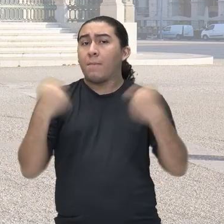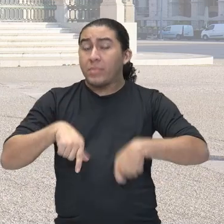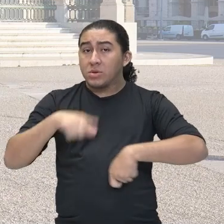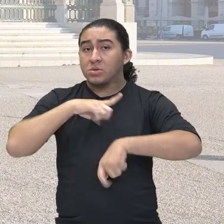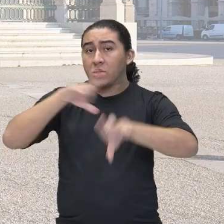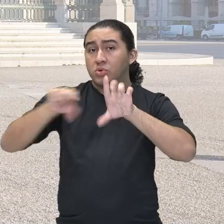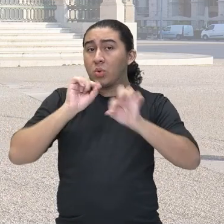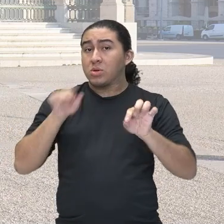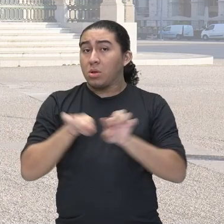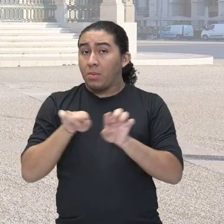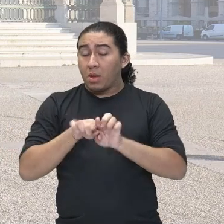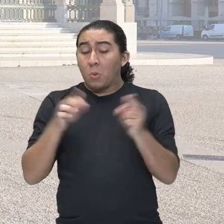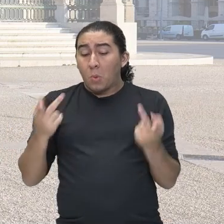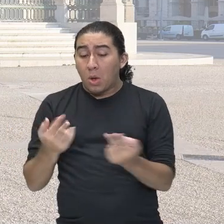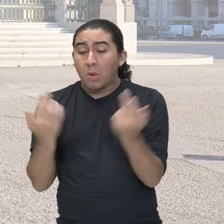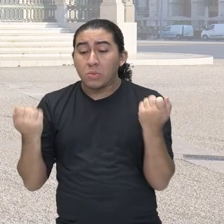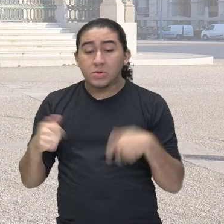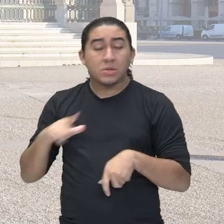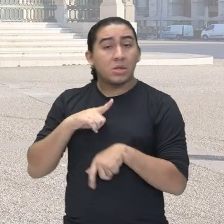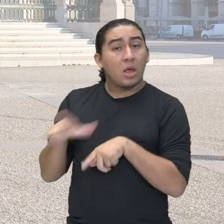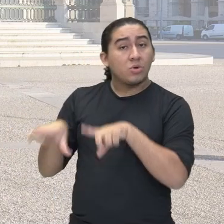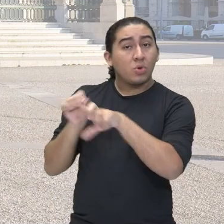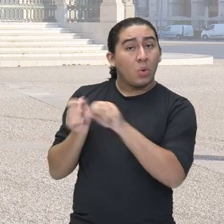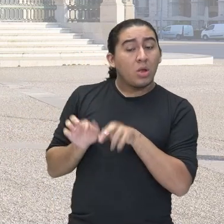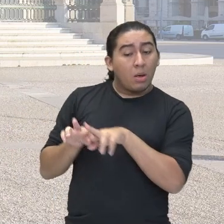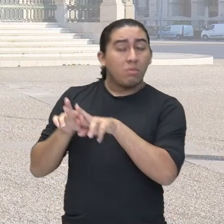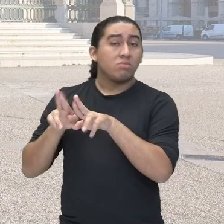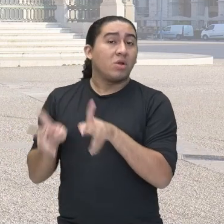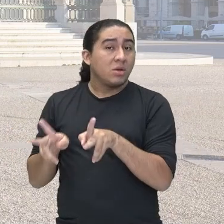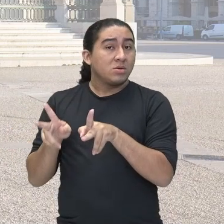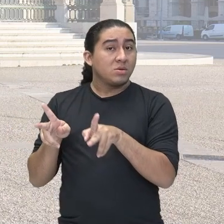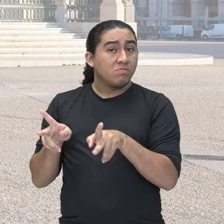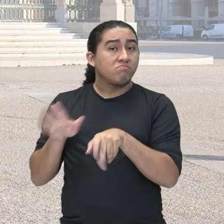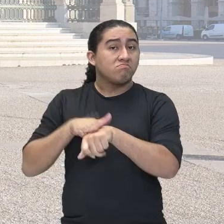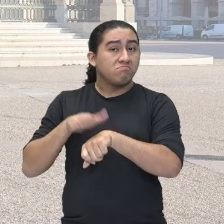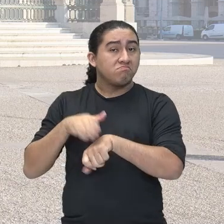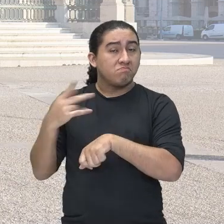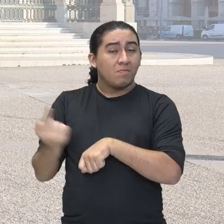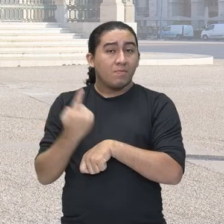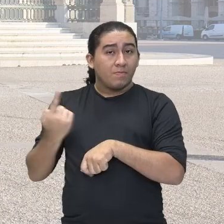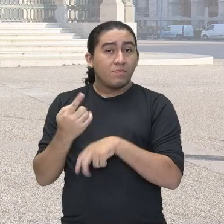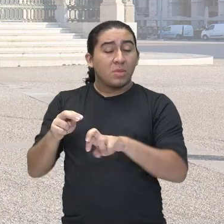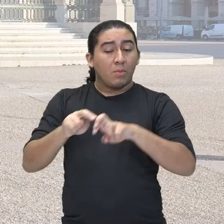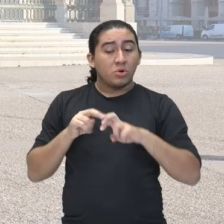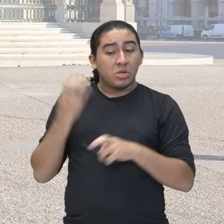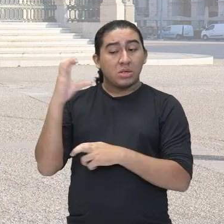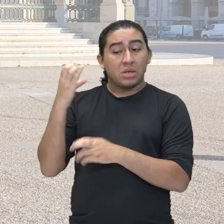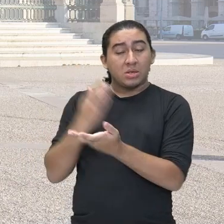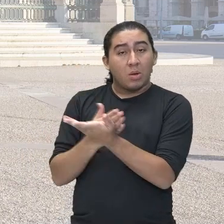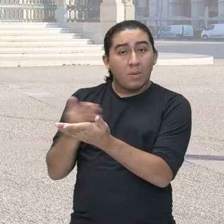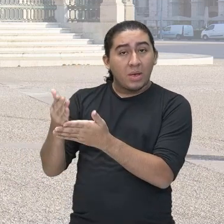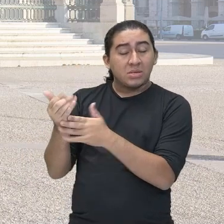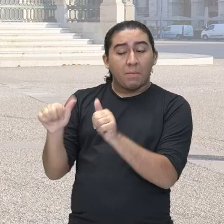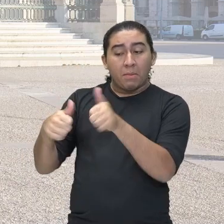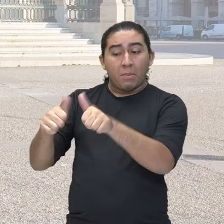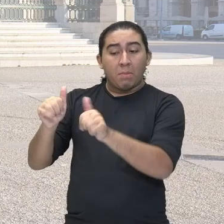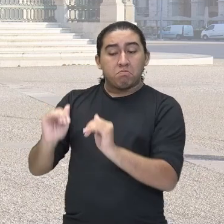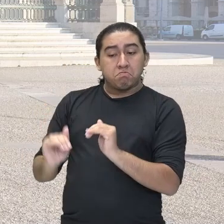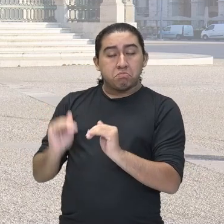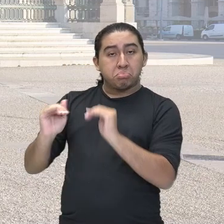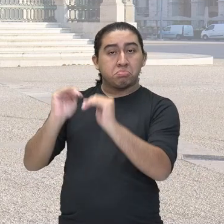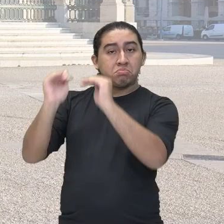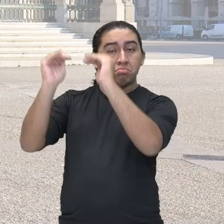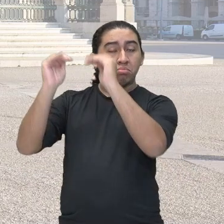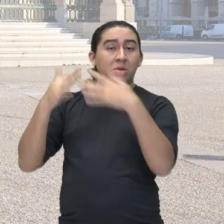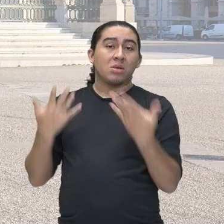tomar decisões, de fazer escolhas, de fazer por si mesmo, né? E a ciência começa a evoluir. Então, ele